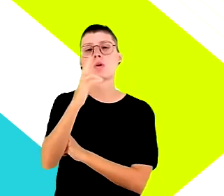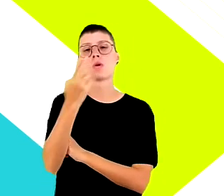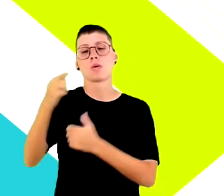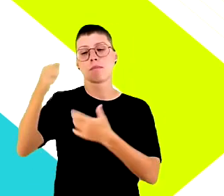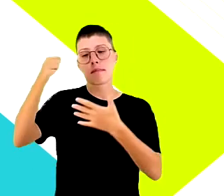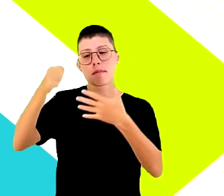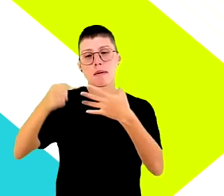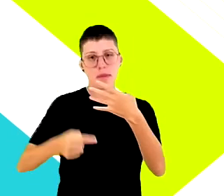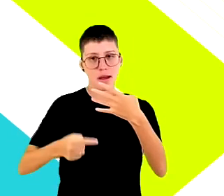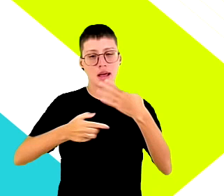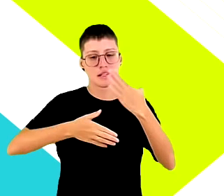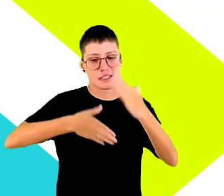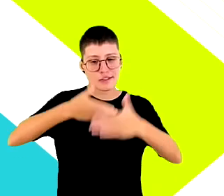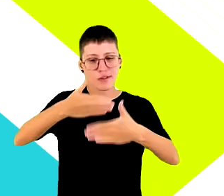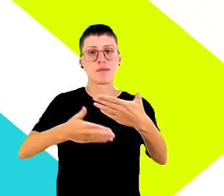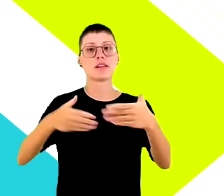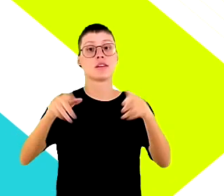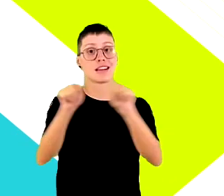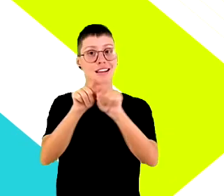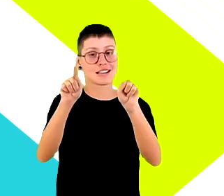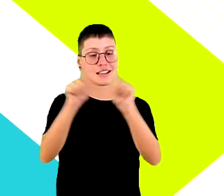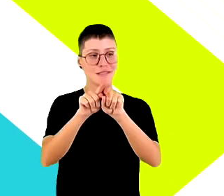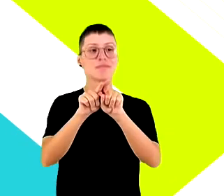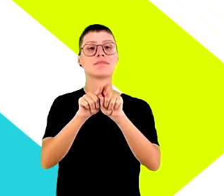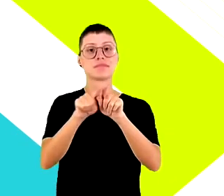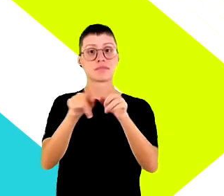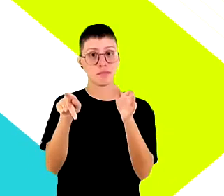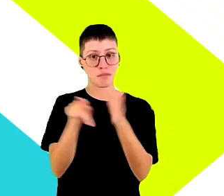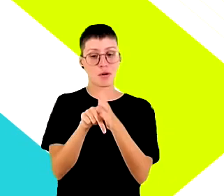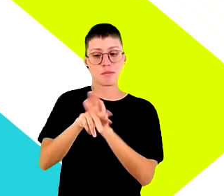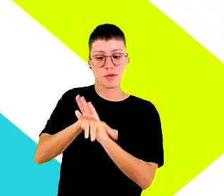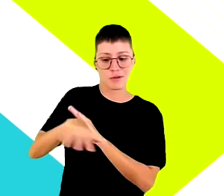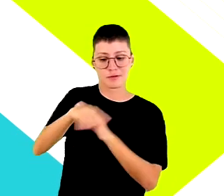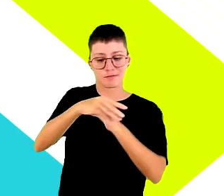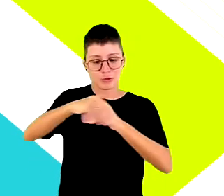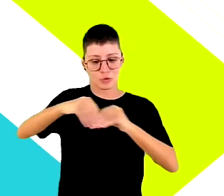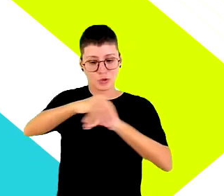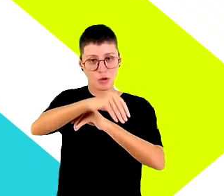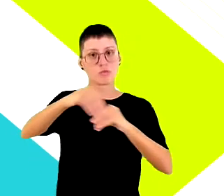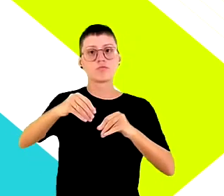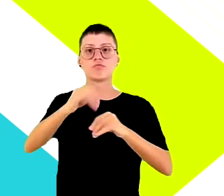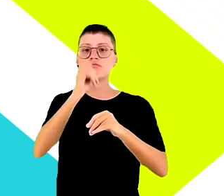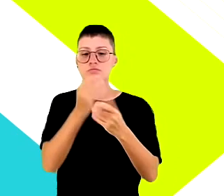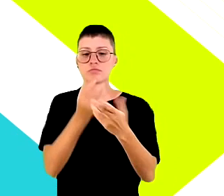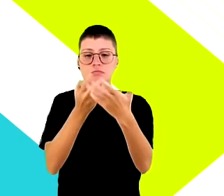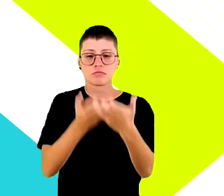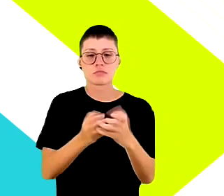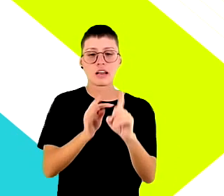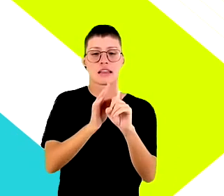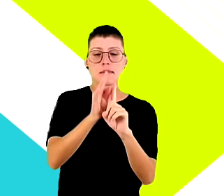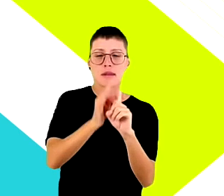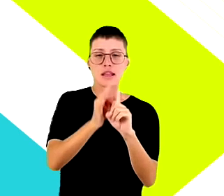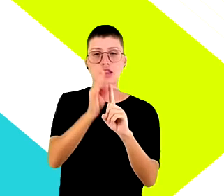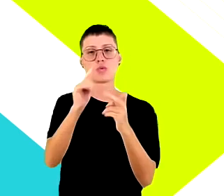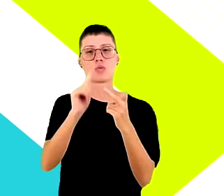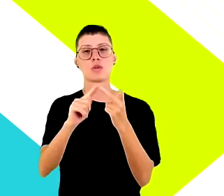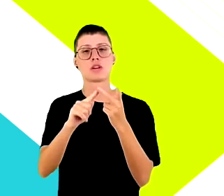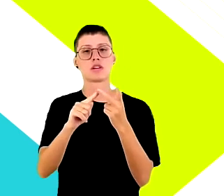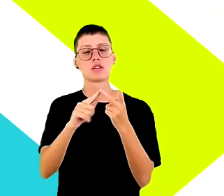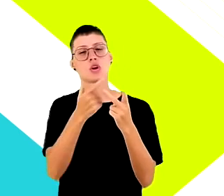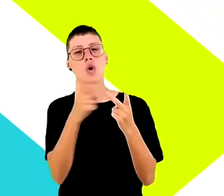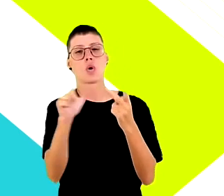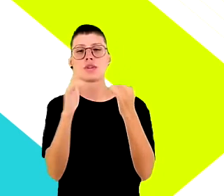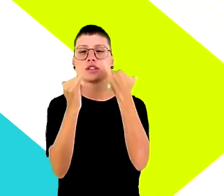desenvolvimento, e também do solo, como umidade, temperatura do solo e outras